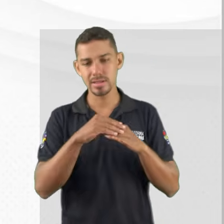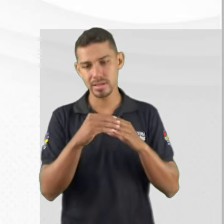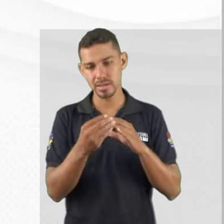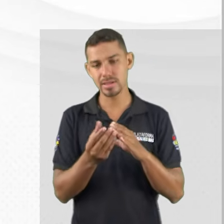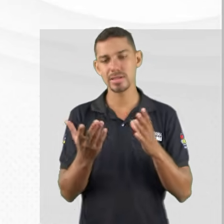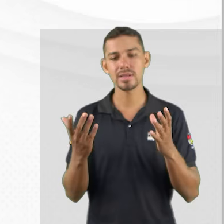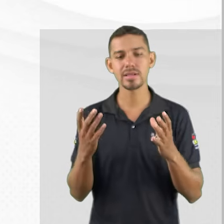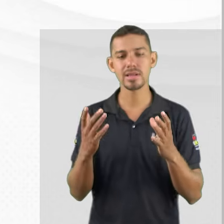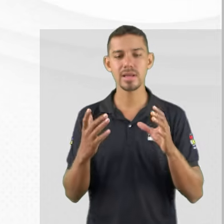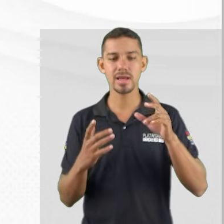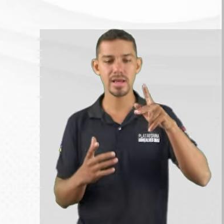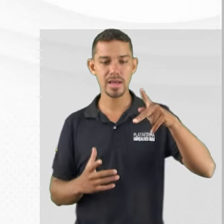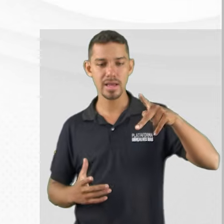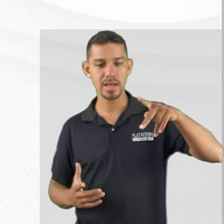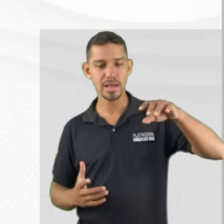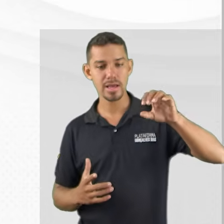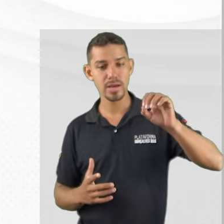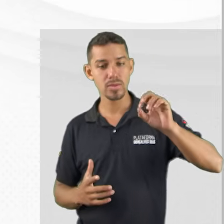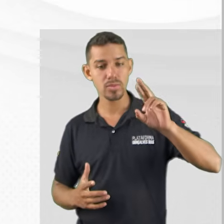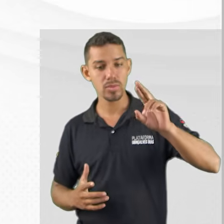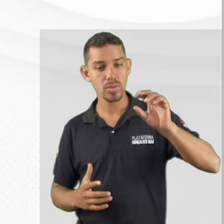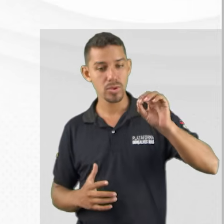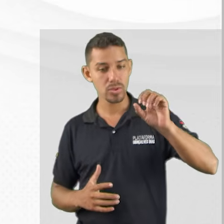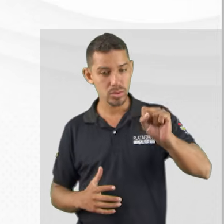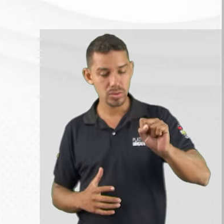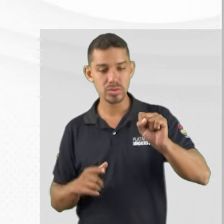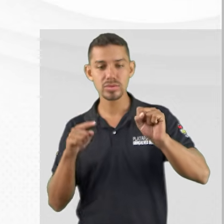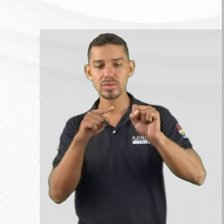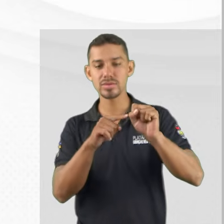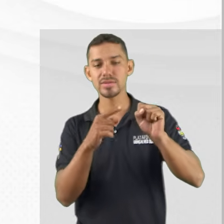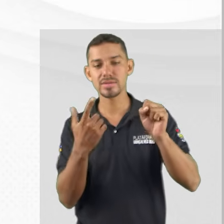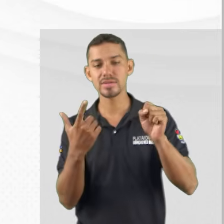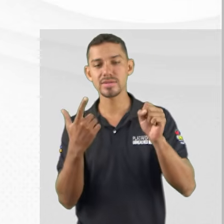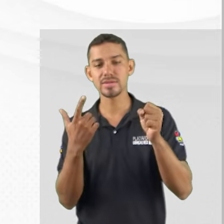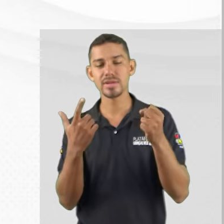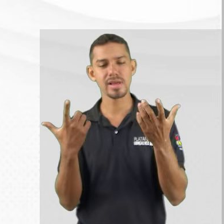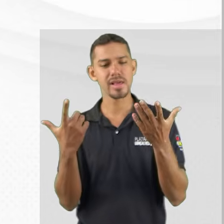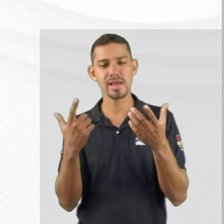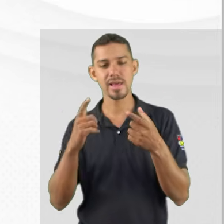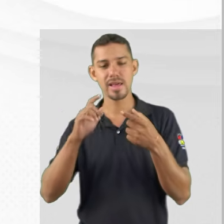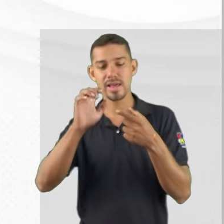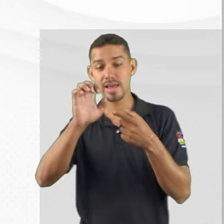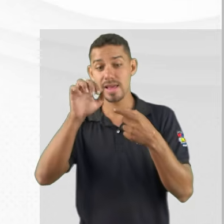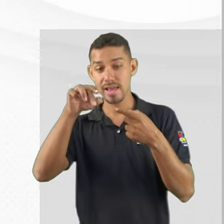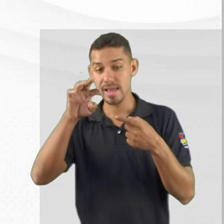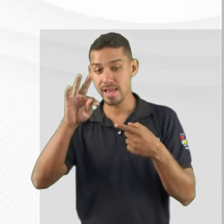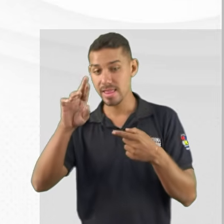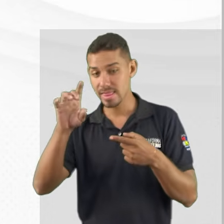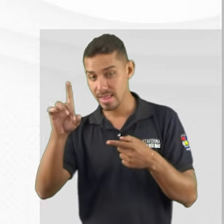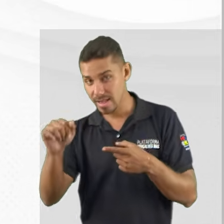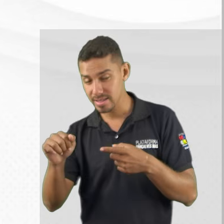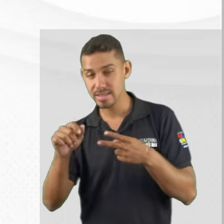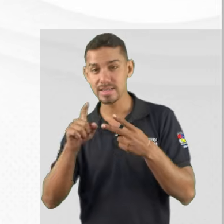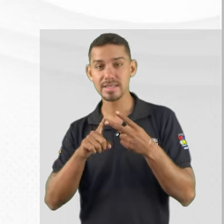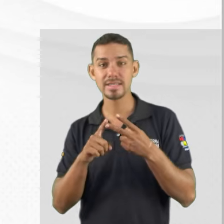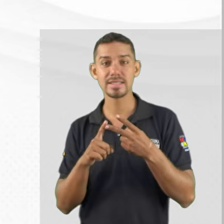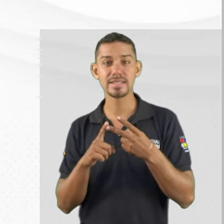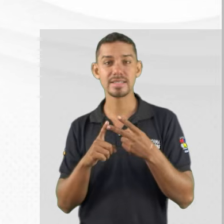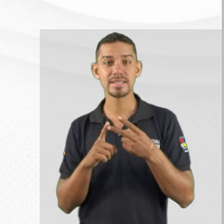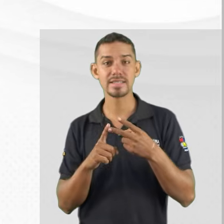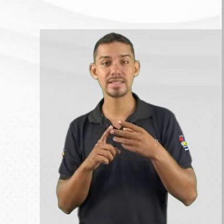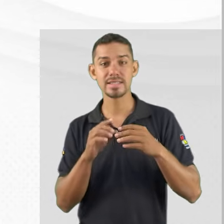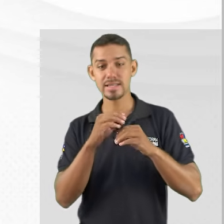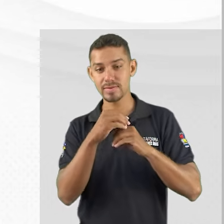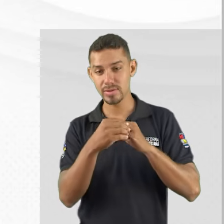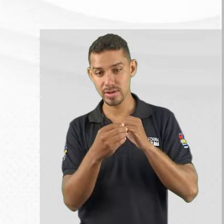através dos poros nucleares, tá? Ele favorece essa comunicação, entrada e saída de moléculas, entrada e saída